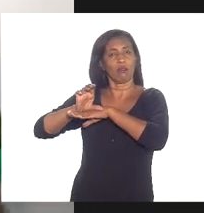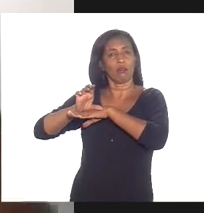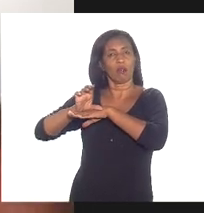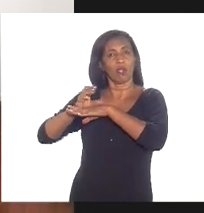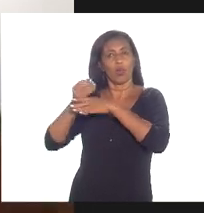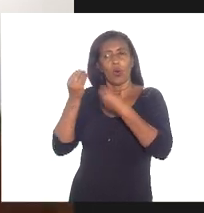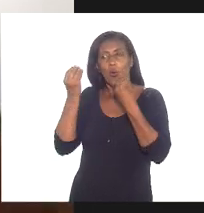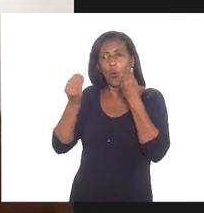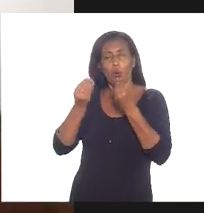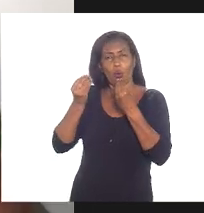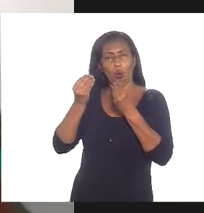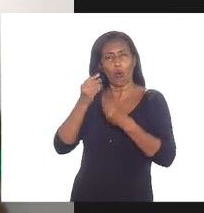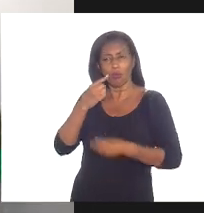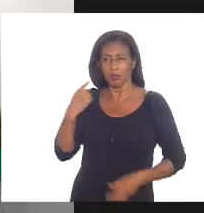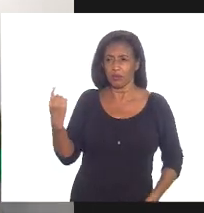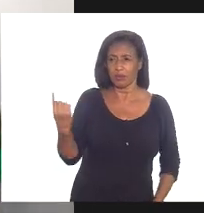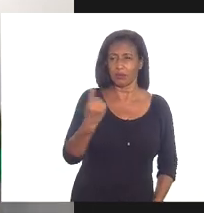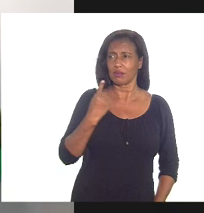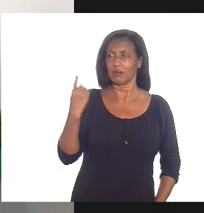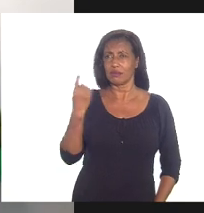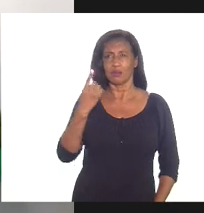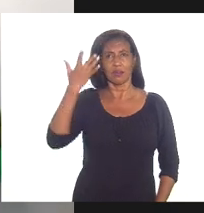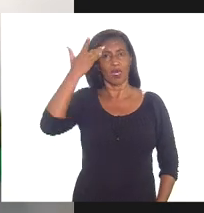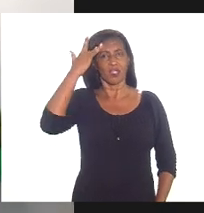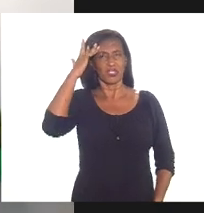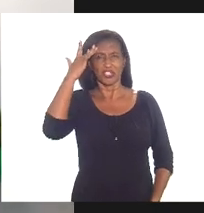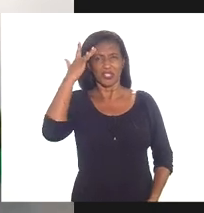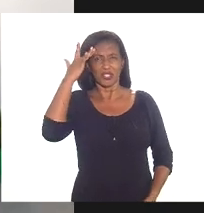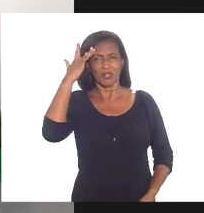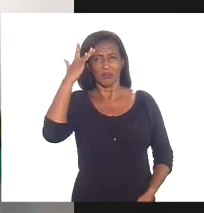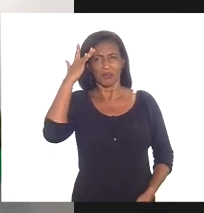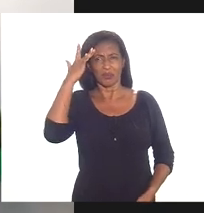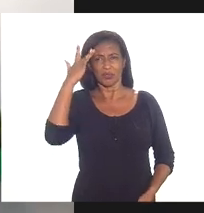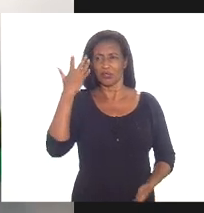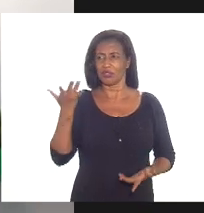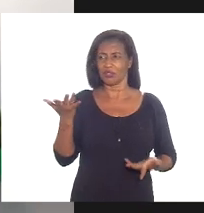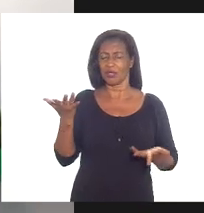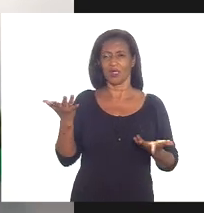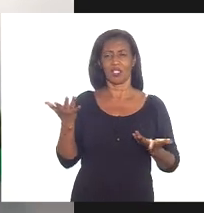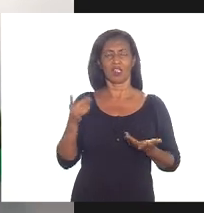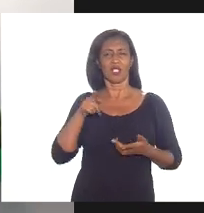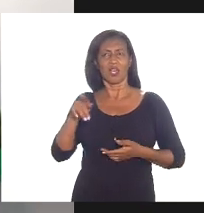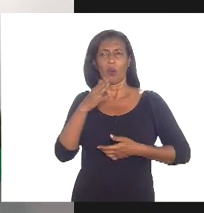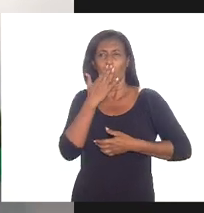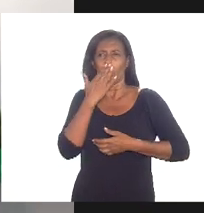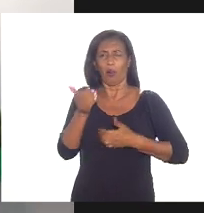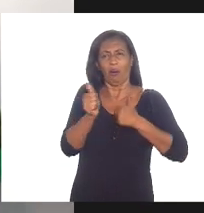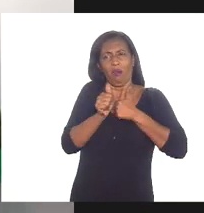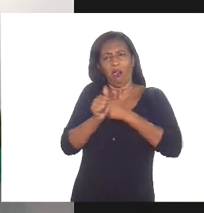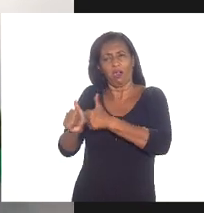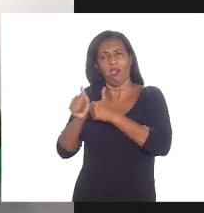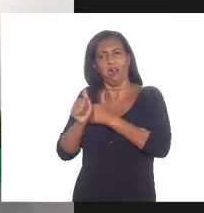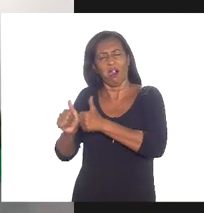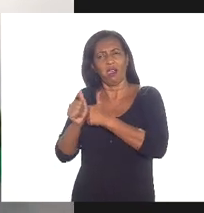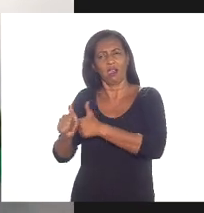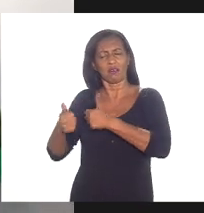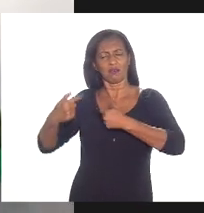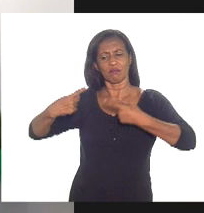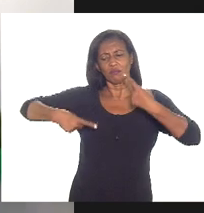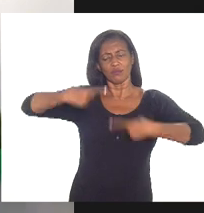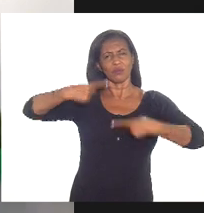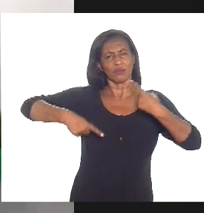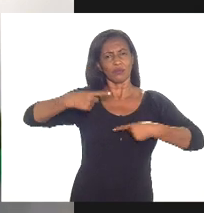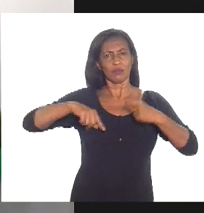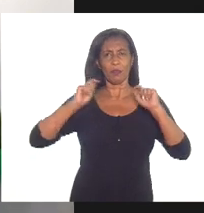que achemos, todos nós, razoável que um tipo de perseguição política